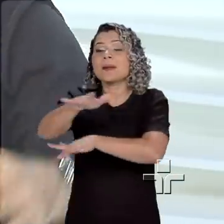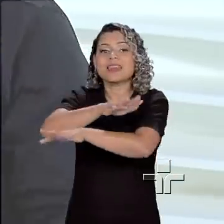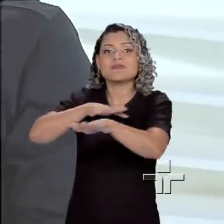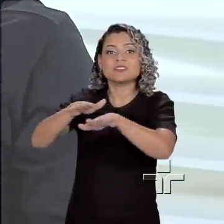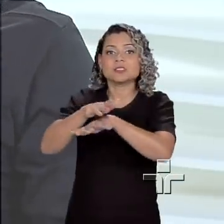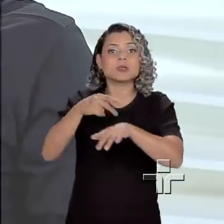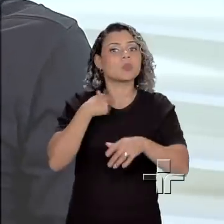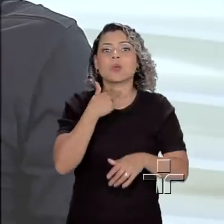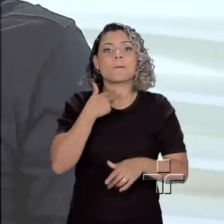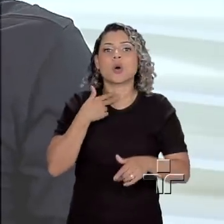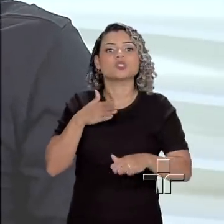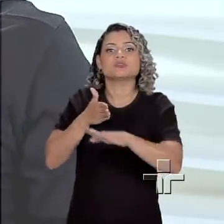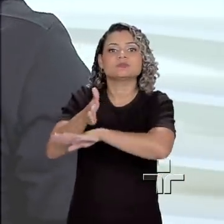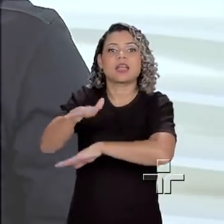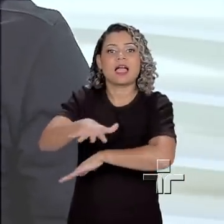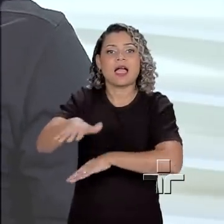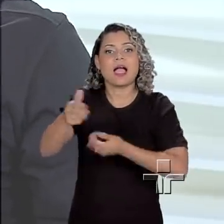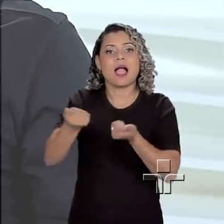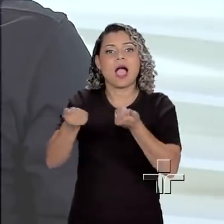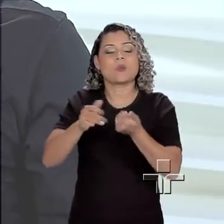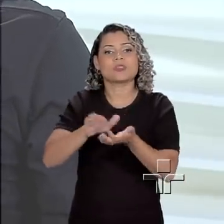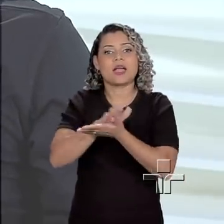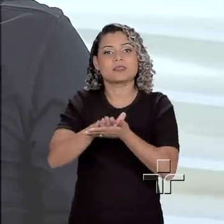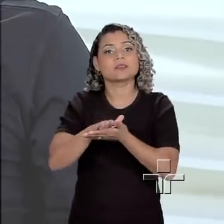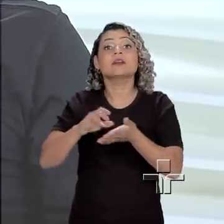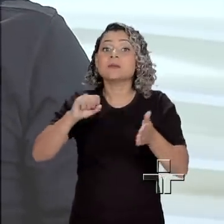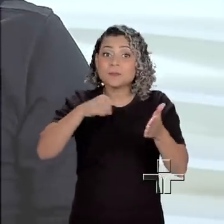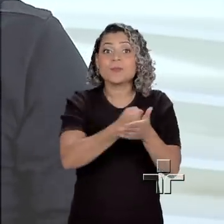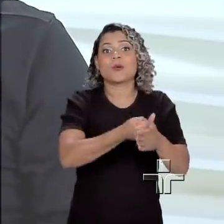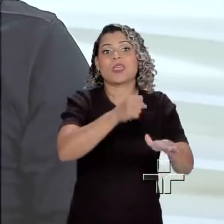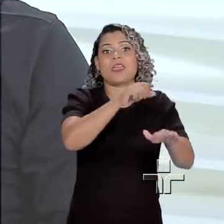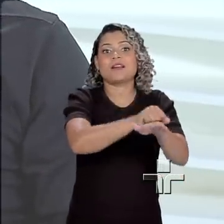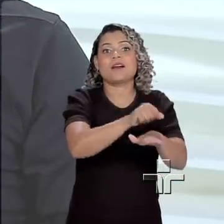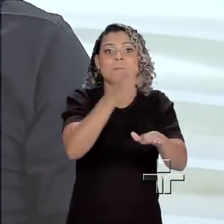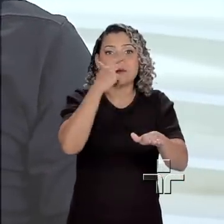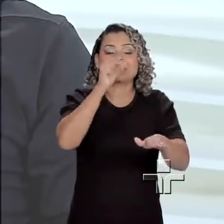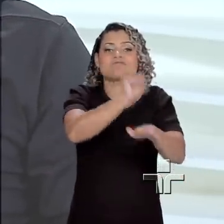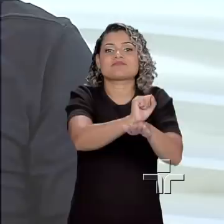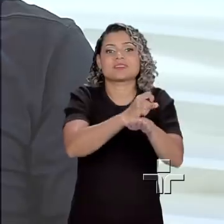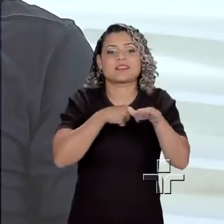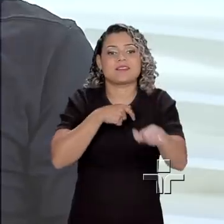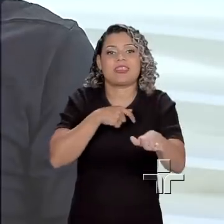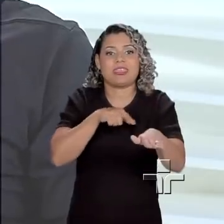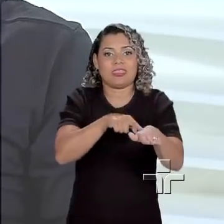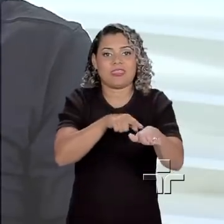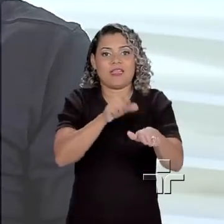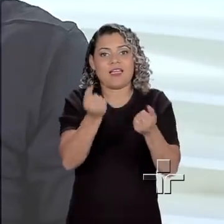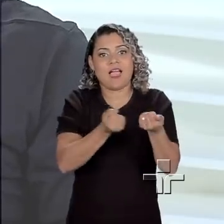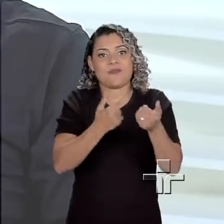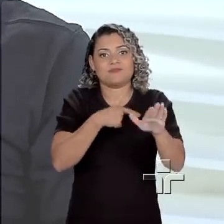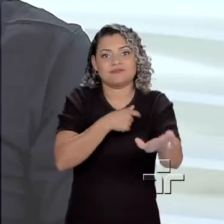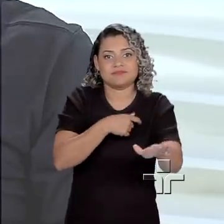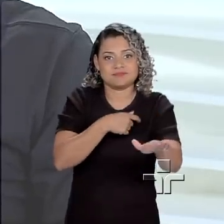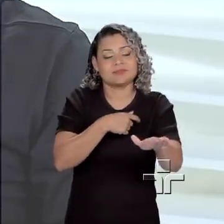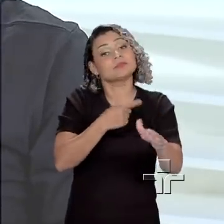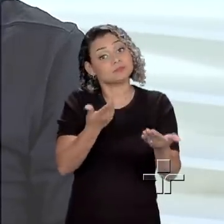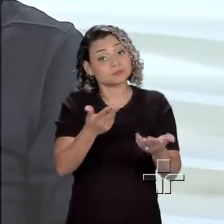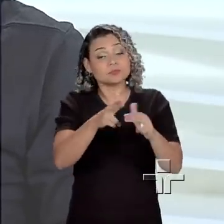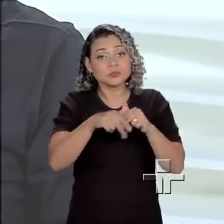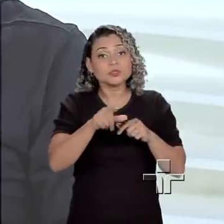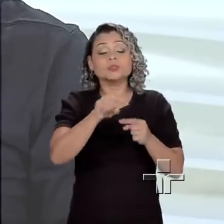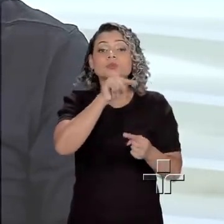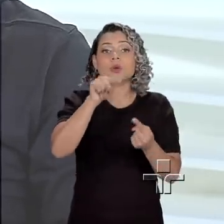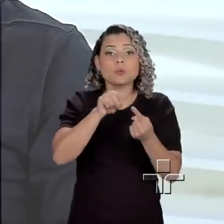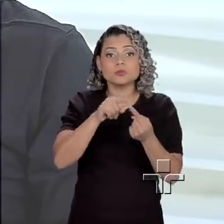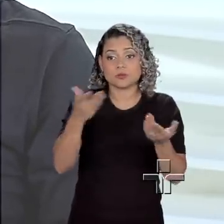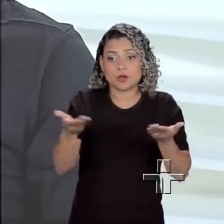vai carro nenhum para lá. Fim. Entendeu? Então, é esse tipo de controle objetivo e factual